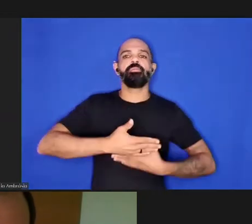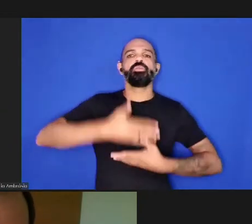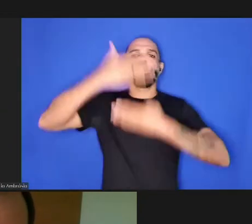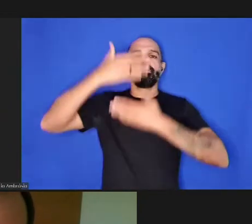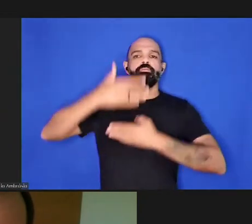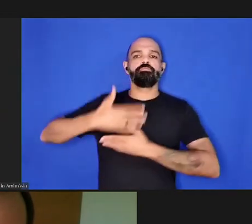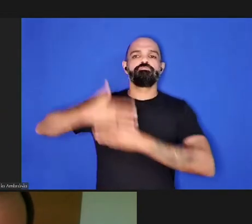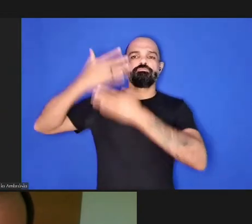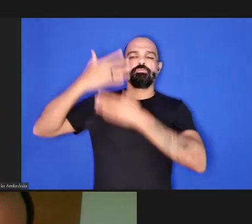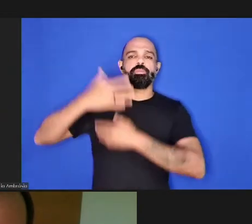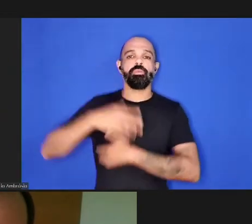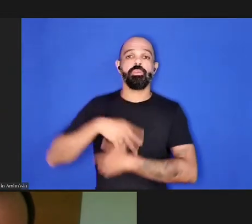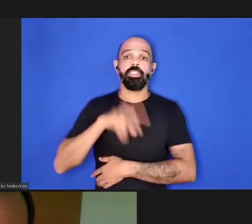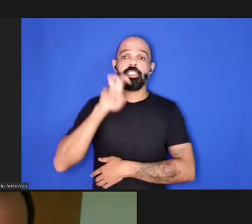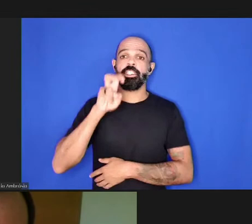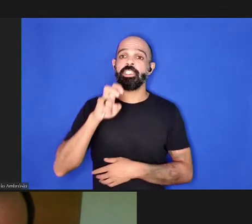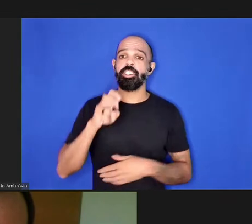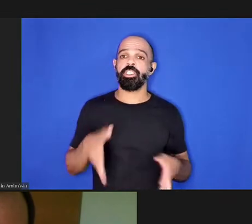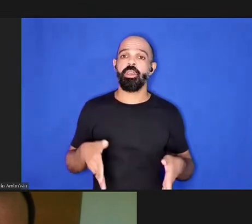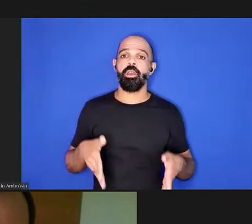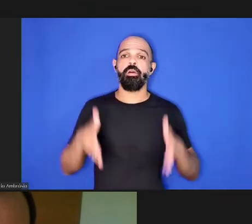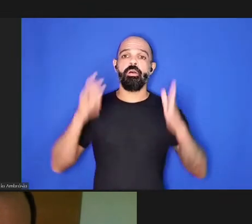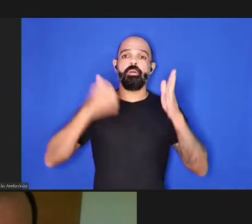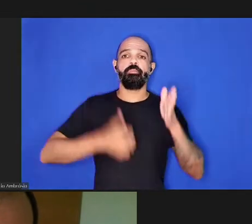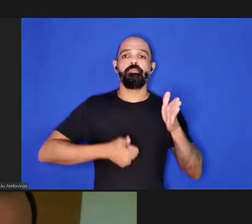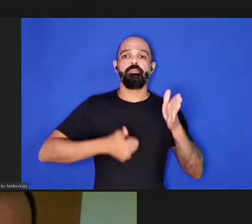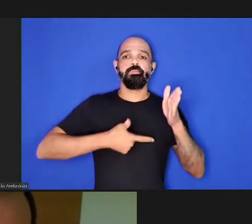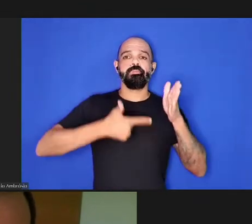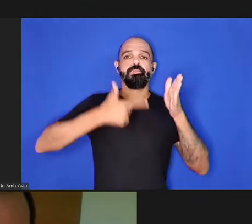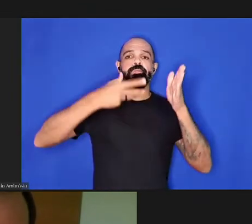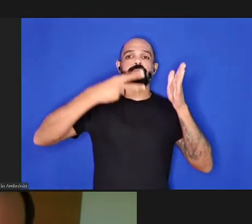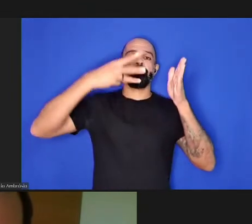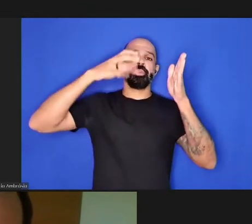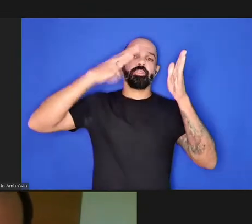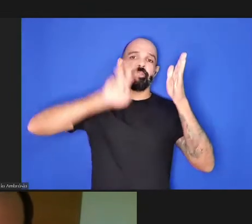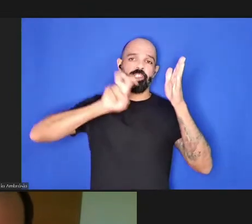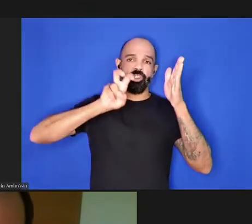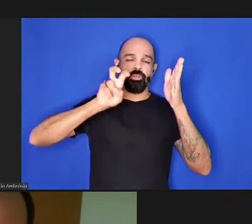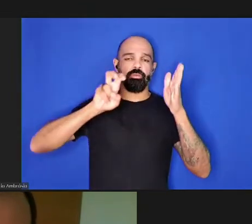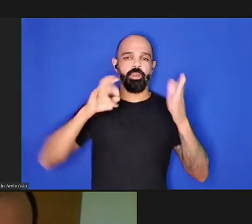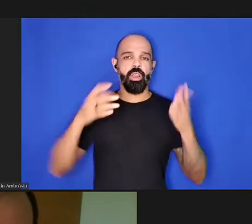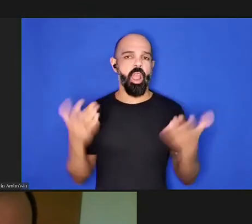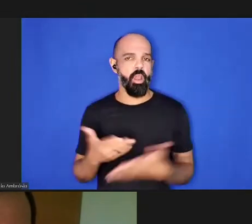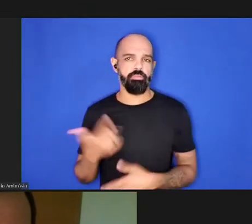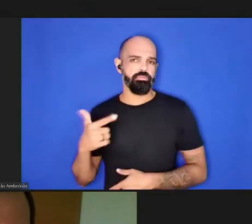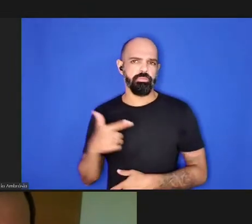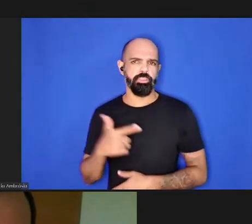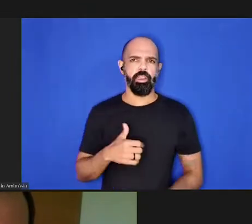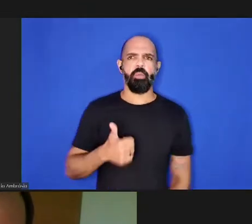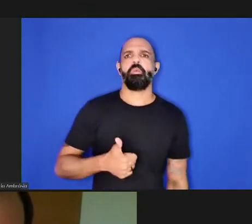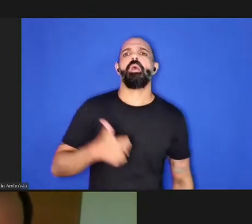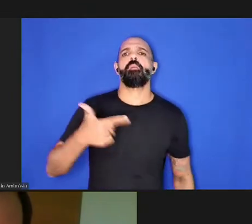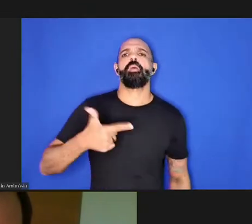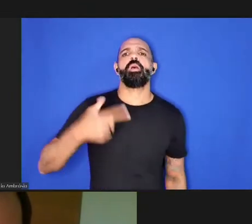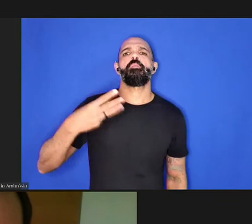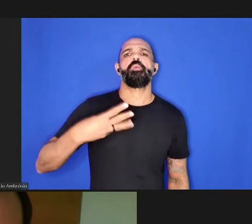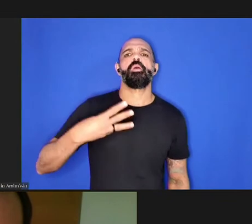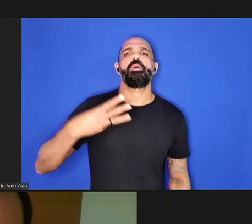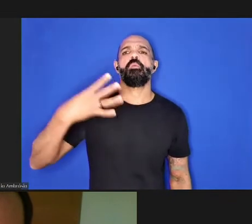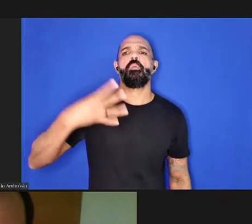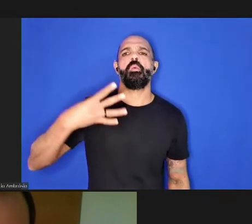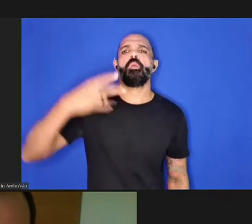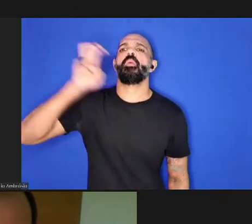andares. Então, primeiramente, nós não temos 5 andares que possam